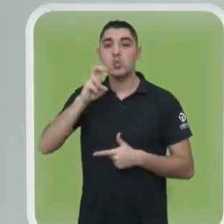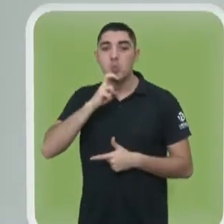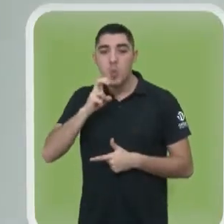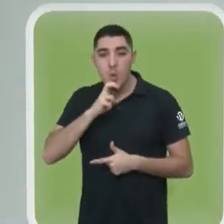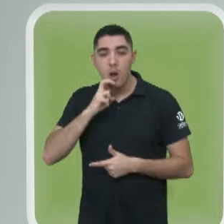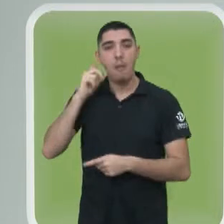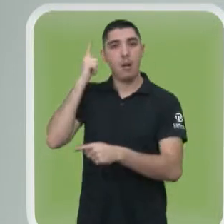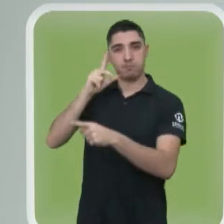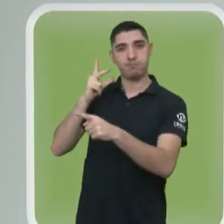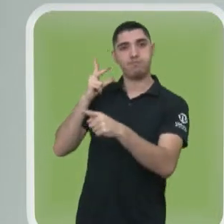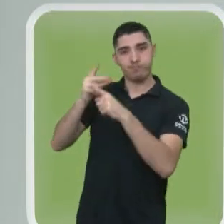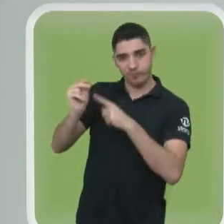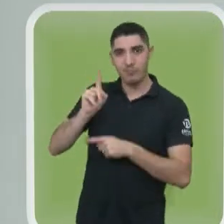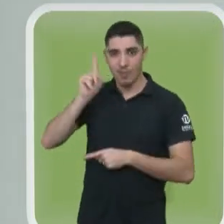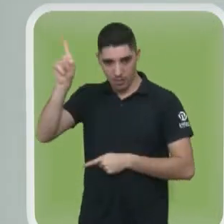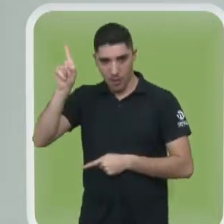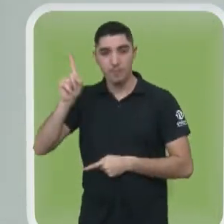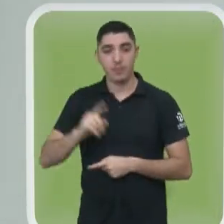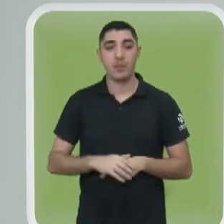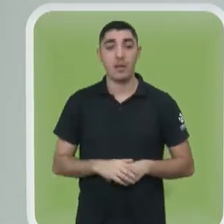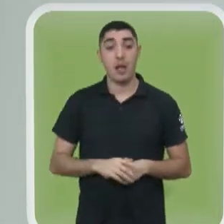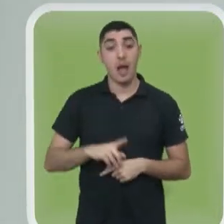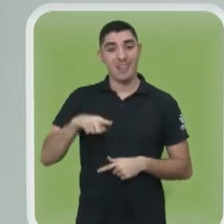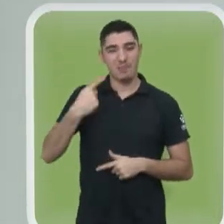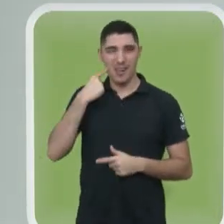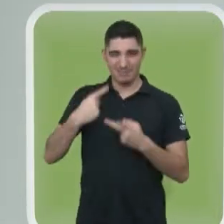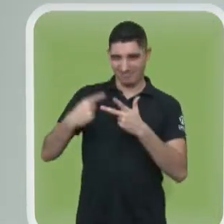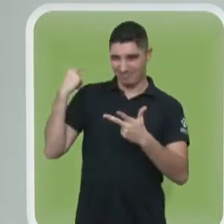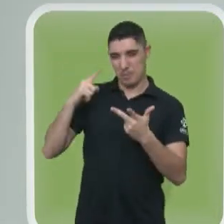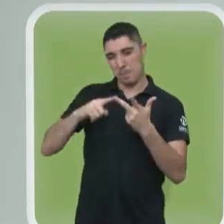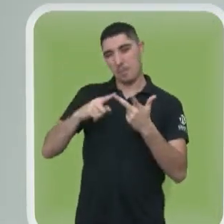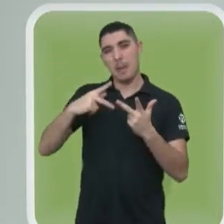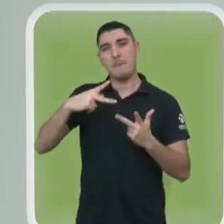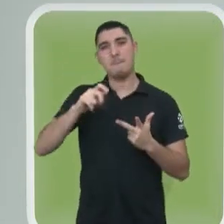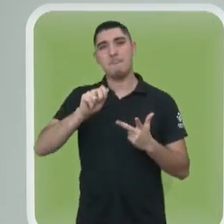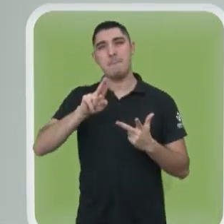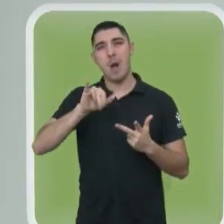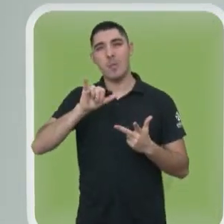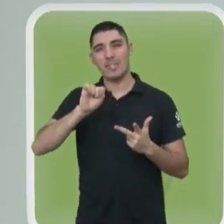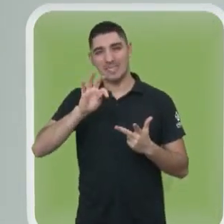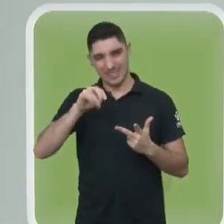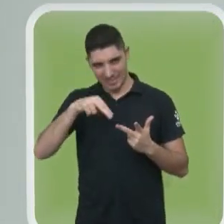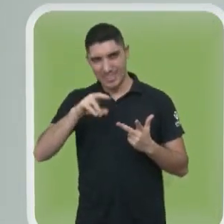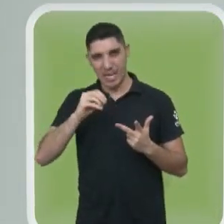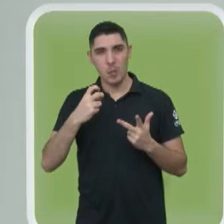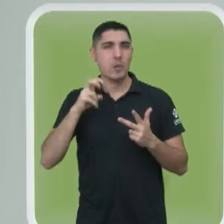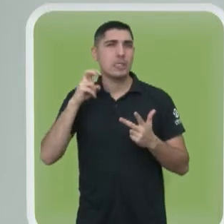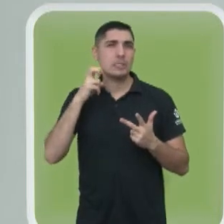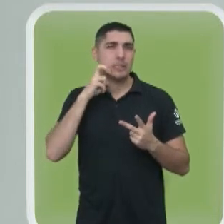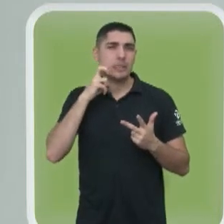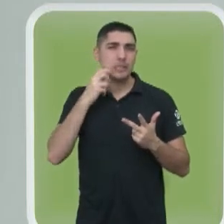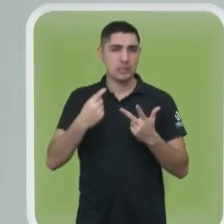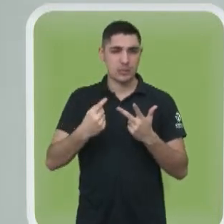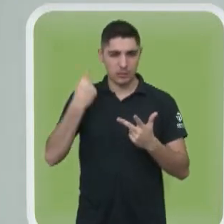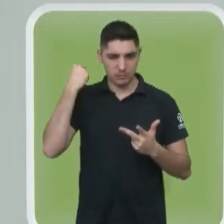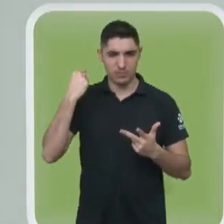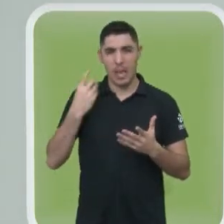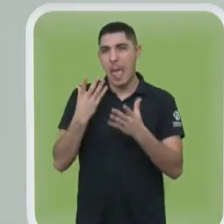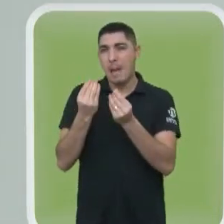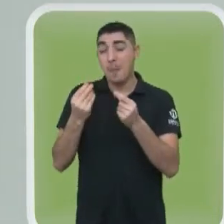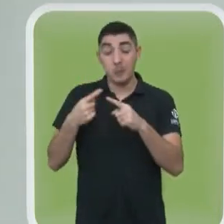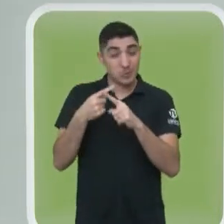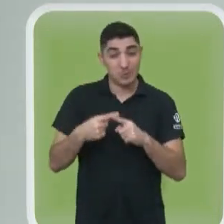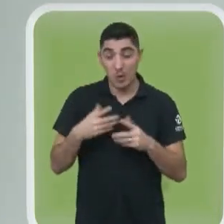Sorocaba venceu por 8069 aí essa parte dele a gente tava comentando aqui foi na sexta sexta quinta-feira esse jogo é um monte de jogo a gente